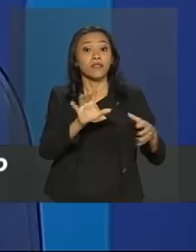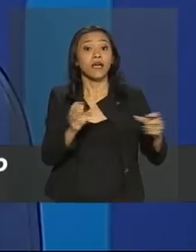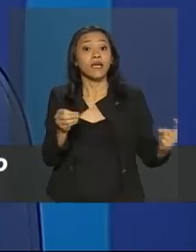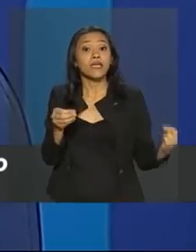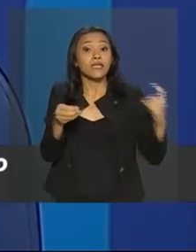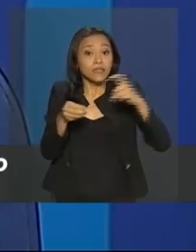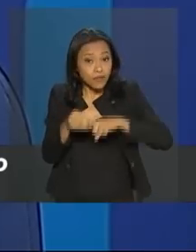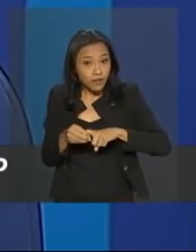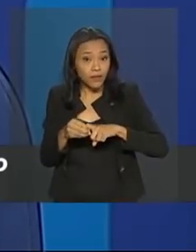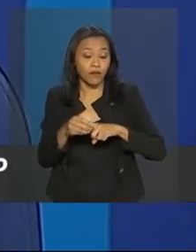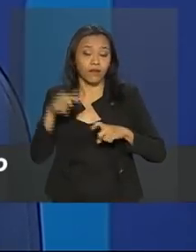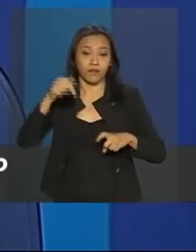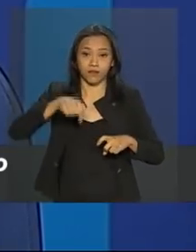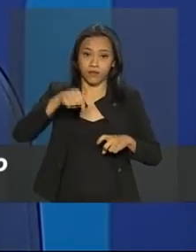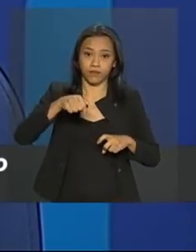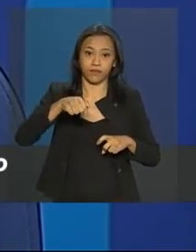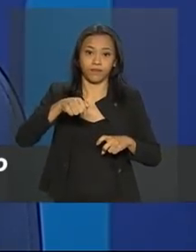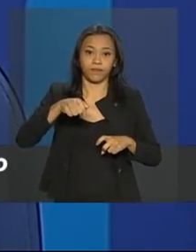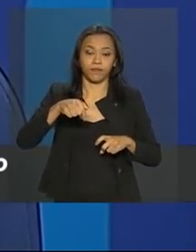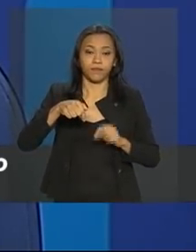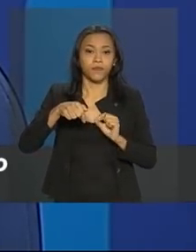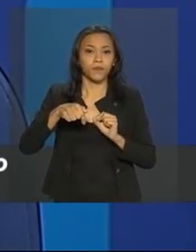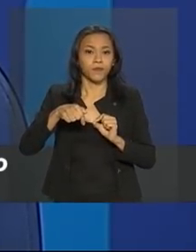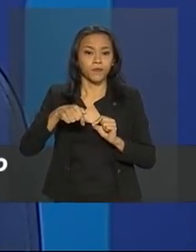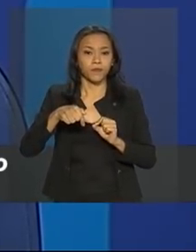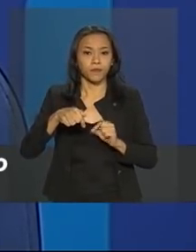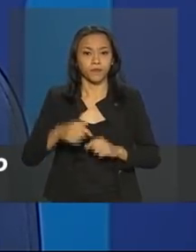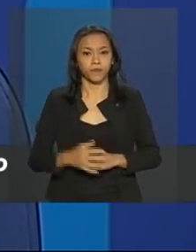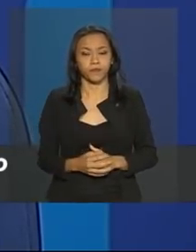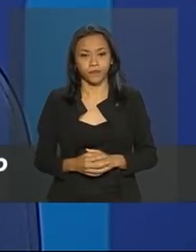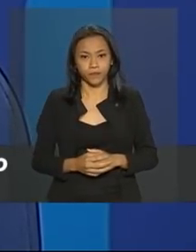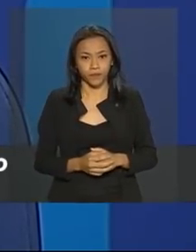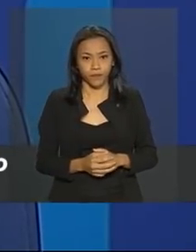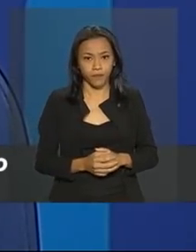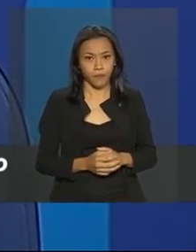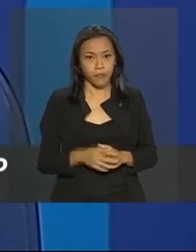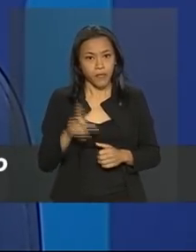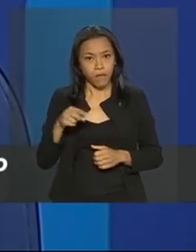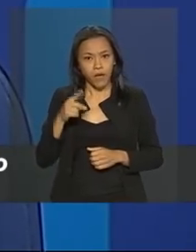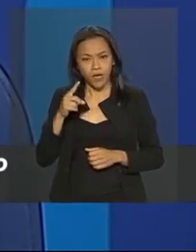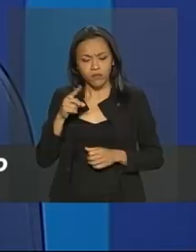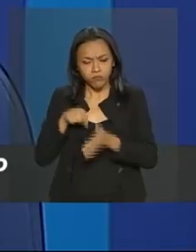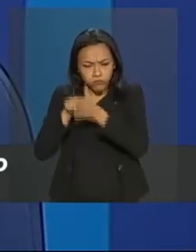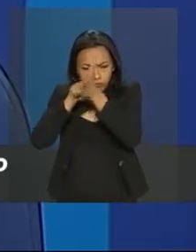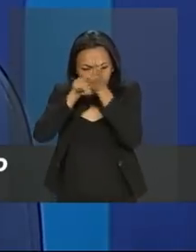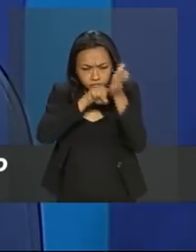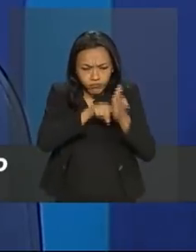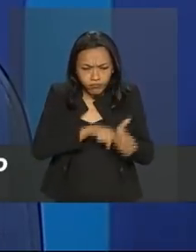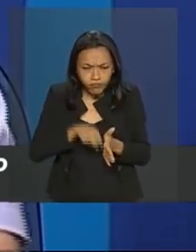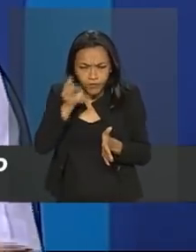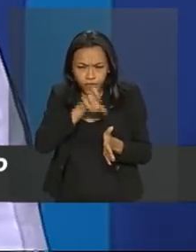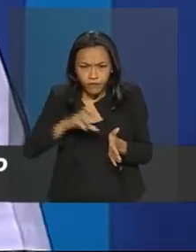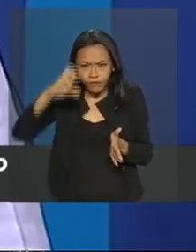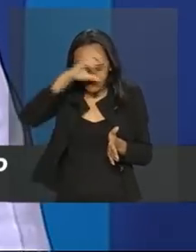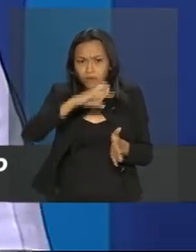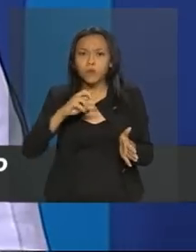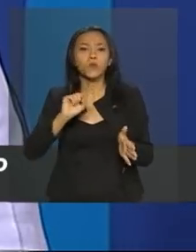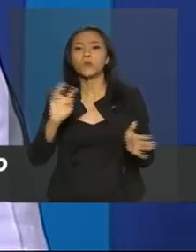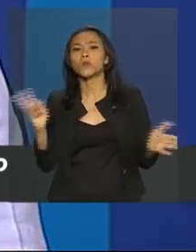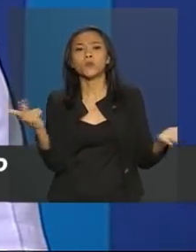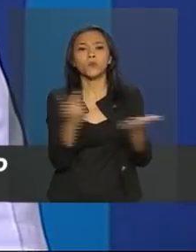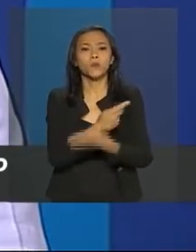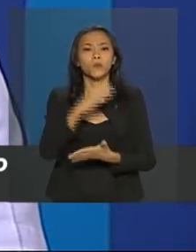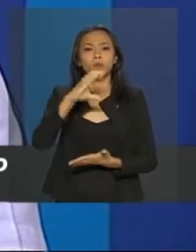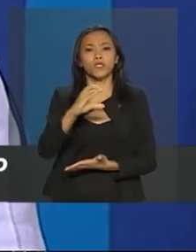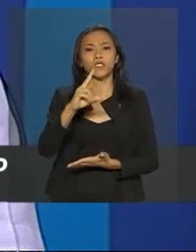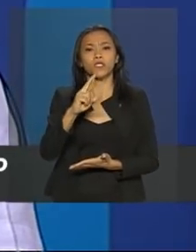sistema aí voltado mais para a investigação de de crime o o ministro